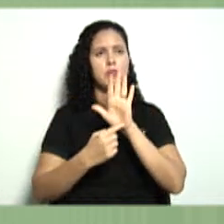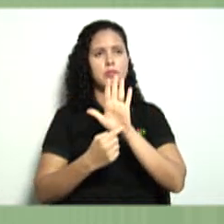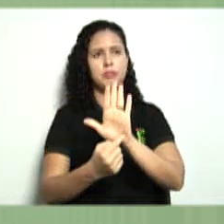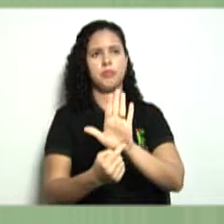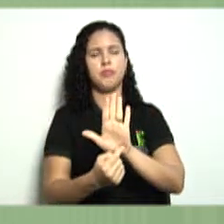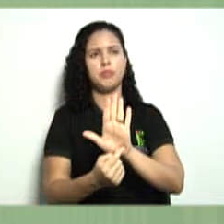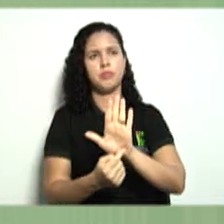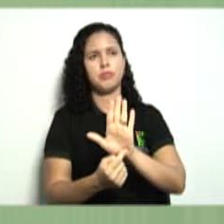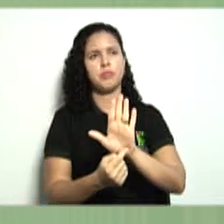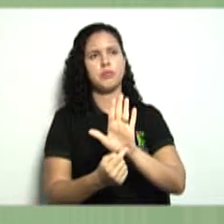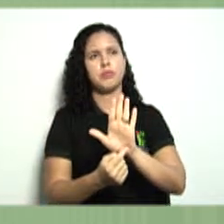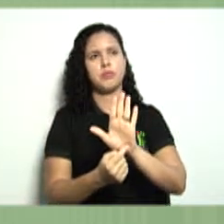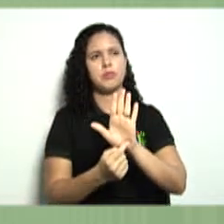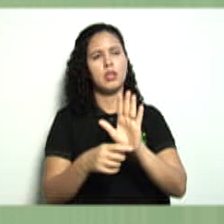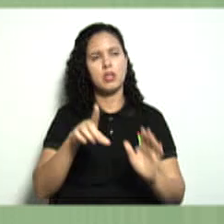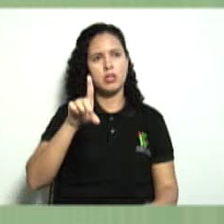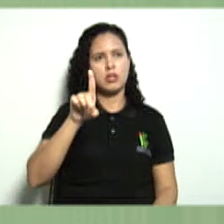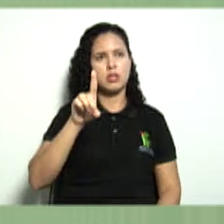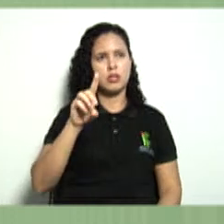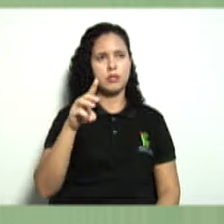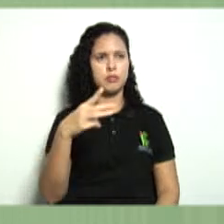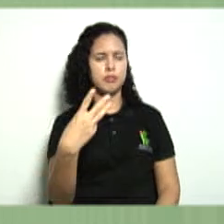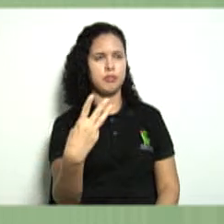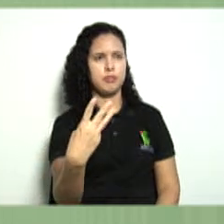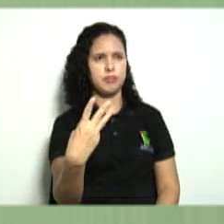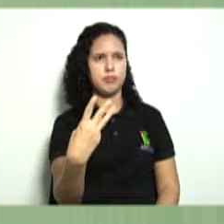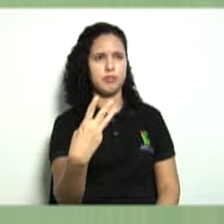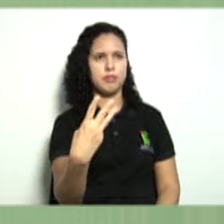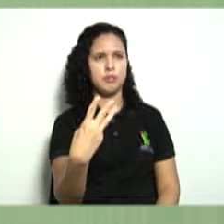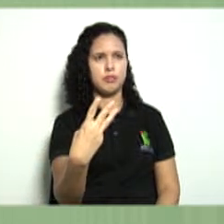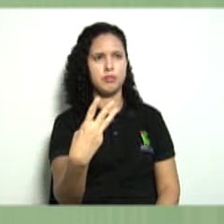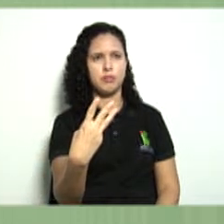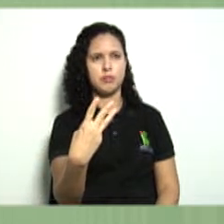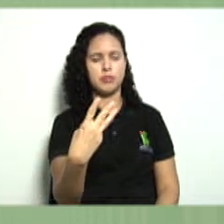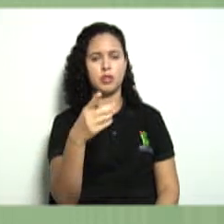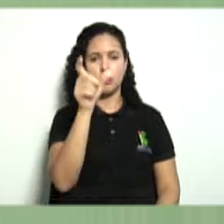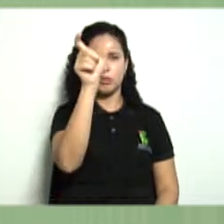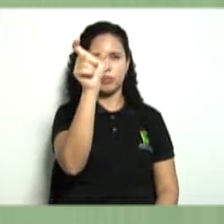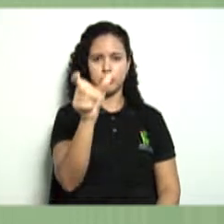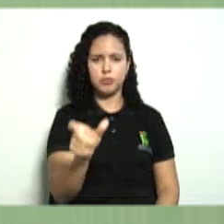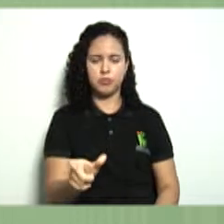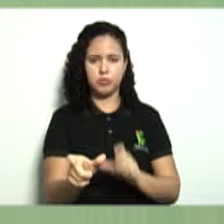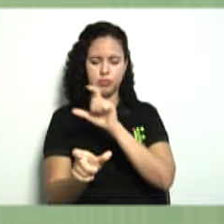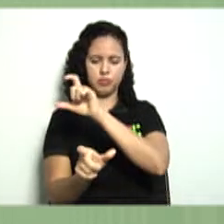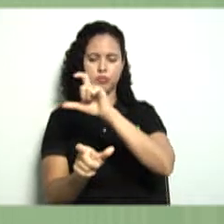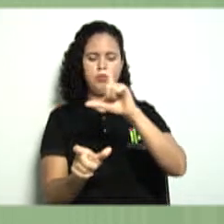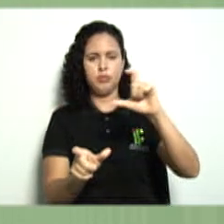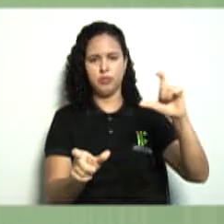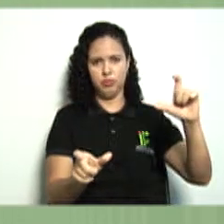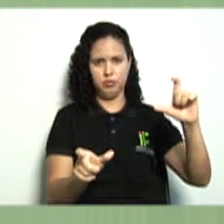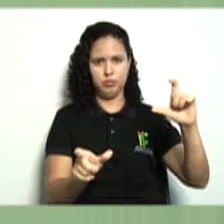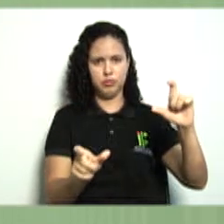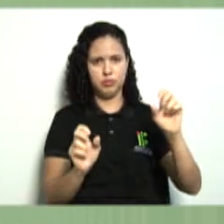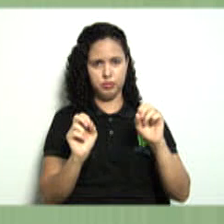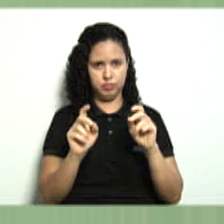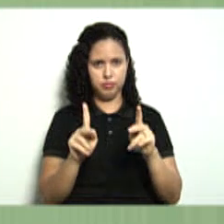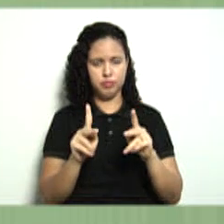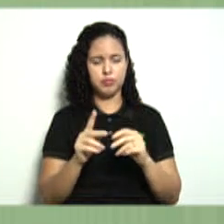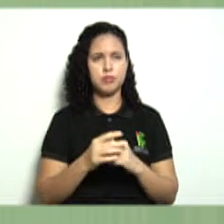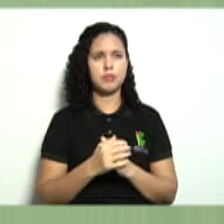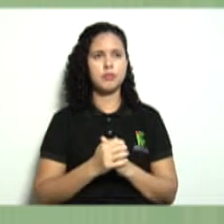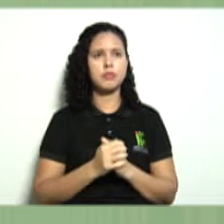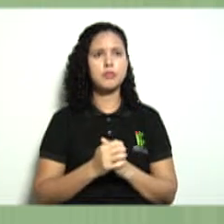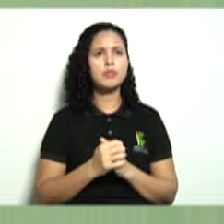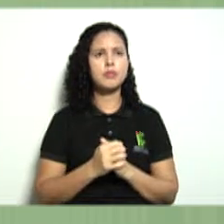quê, ó? Que ela é a D3, a coluna e a linha, ok? Agora